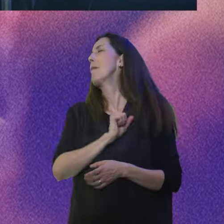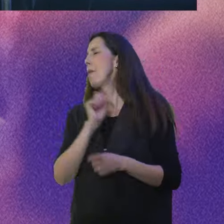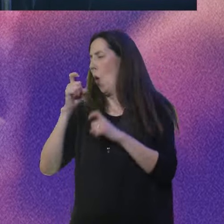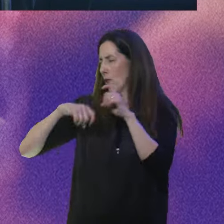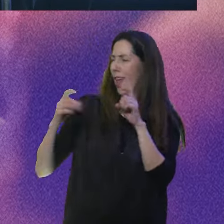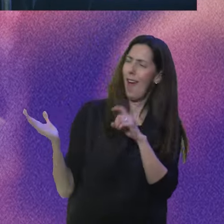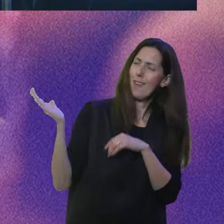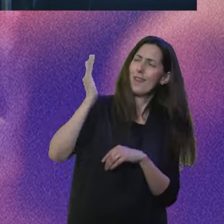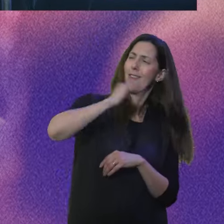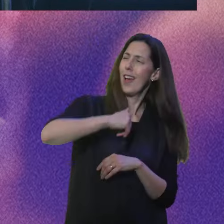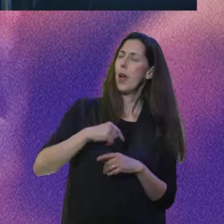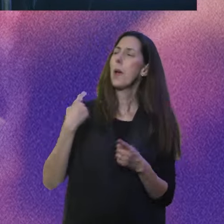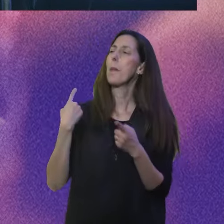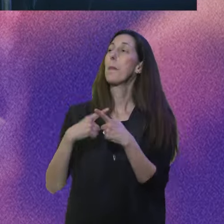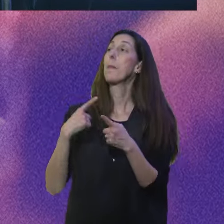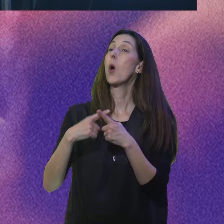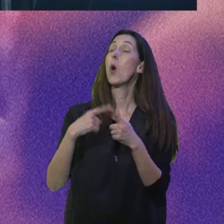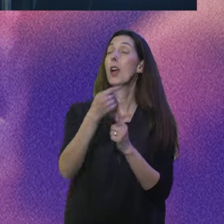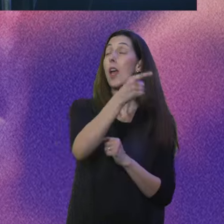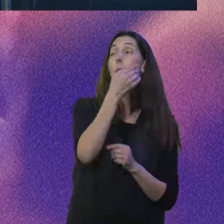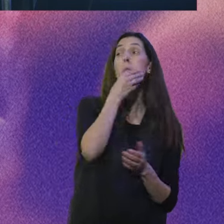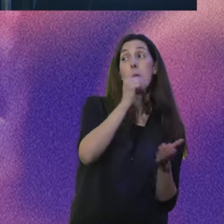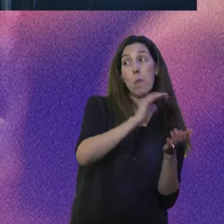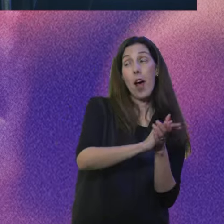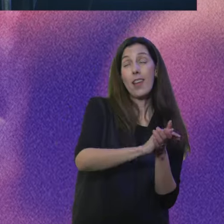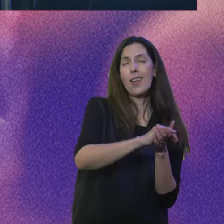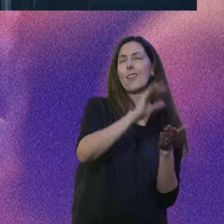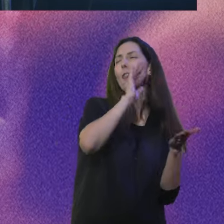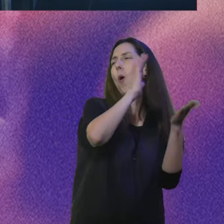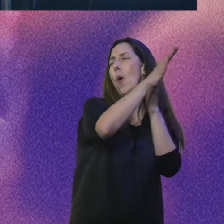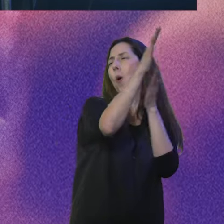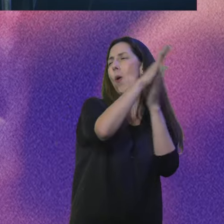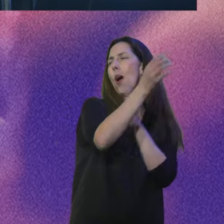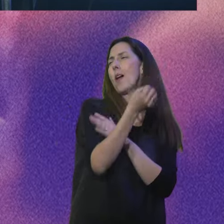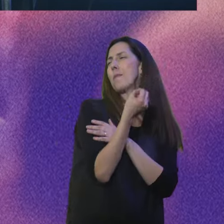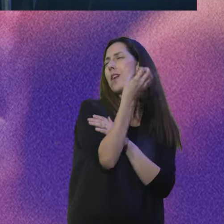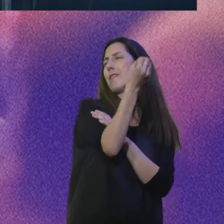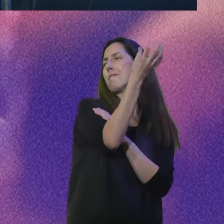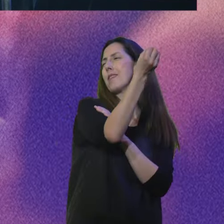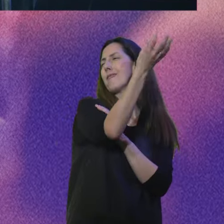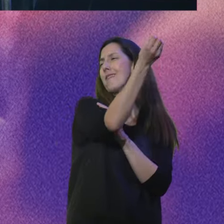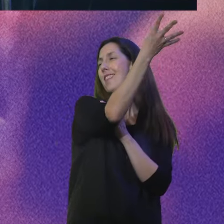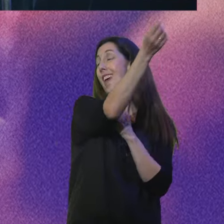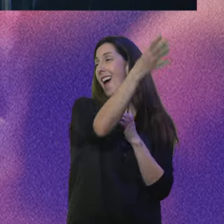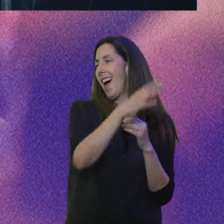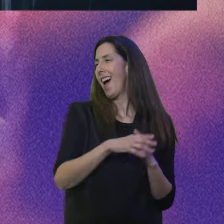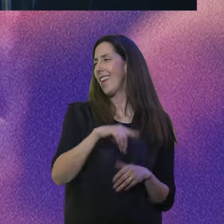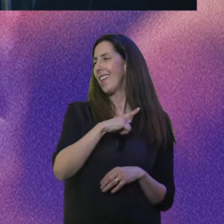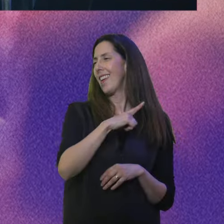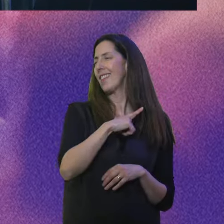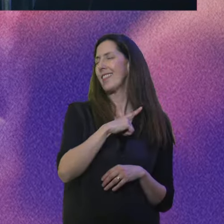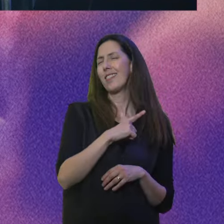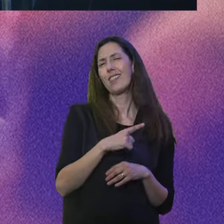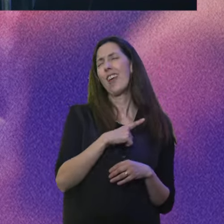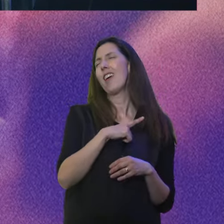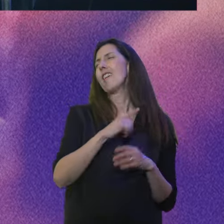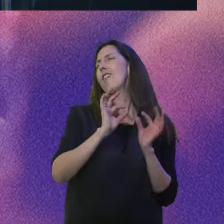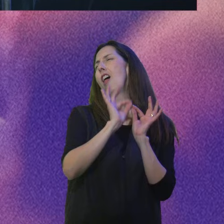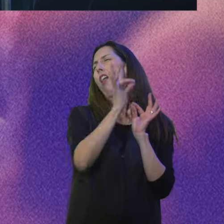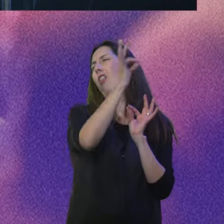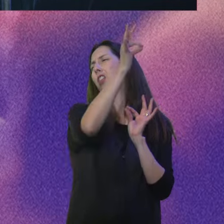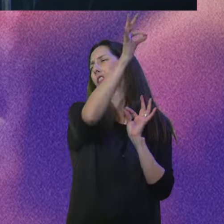Porque meu namorado foi para outra festa. Partiu para uma longa viagem. Levou uma bolsa cheia de prata e não voltará